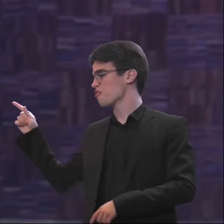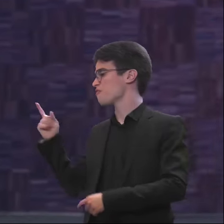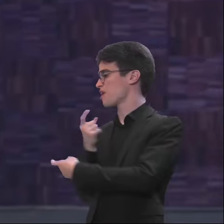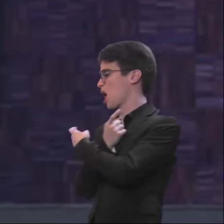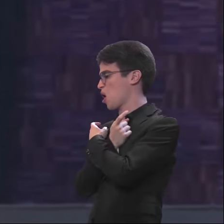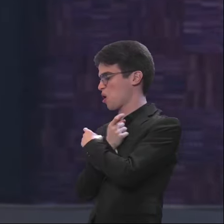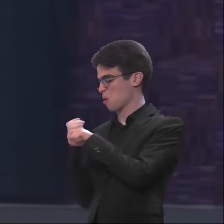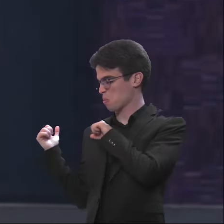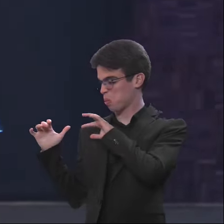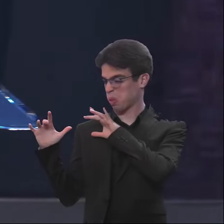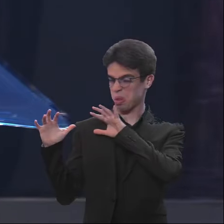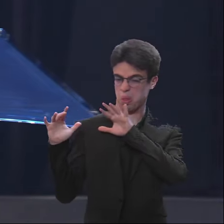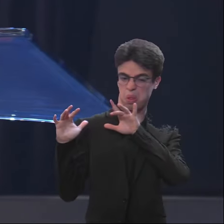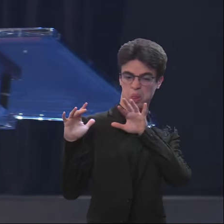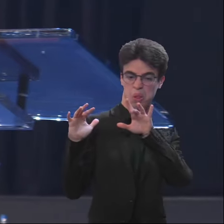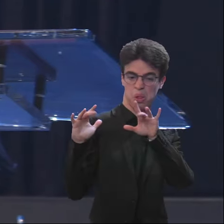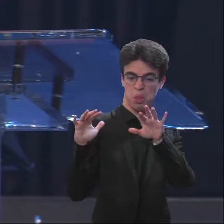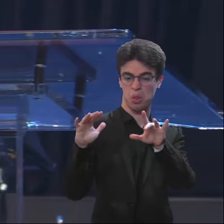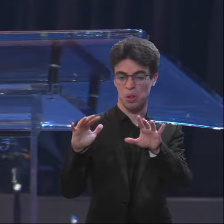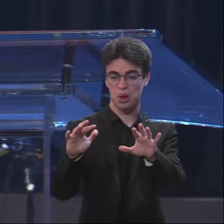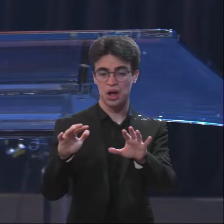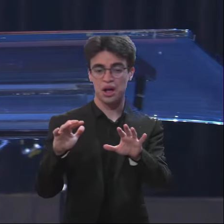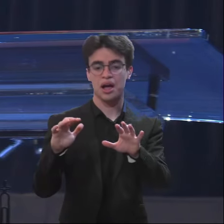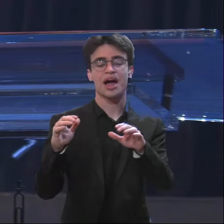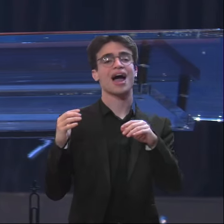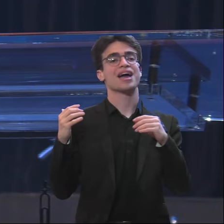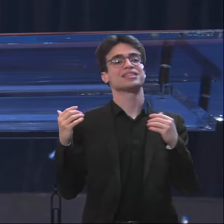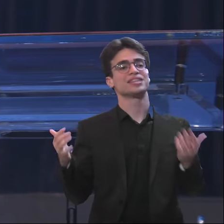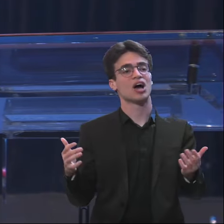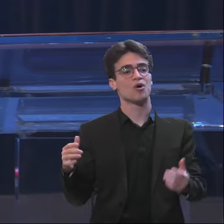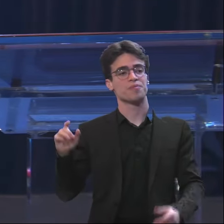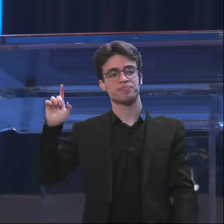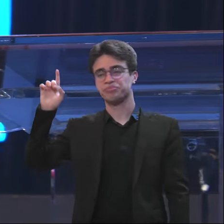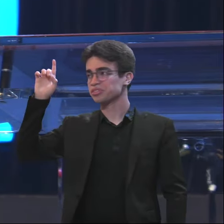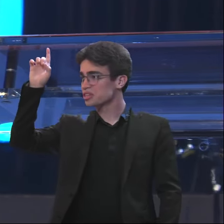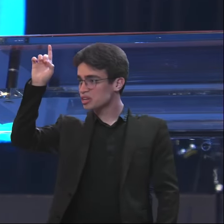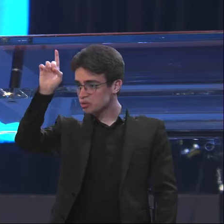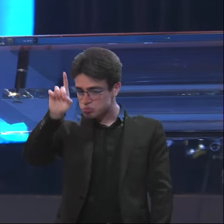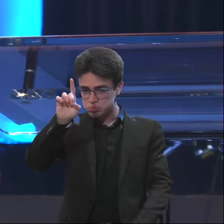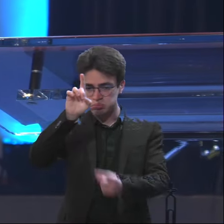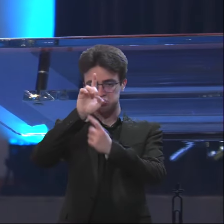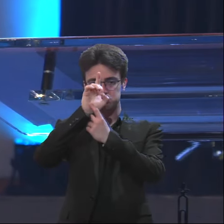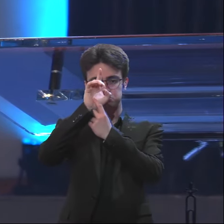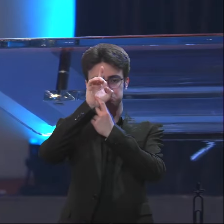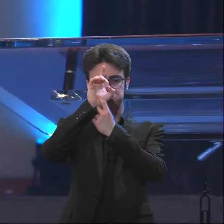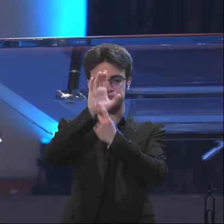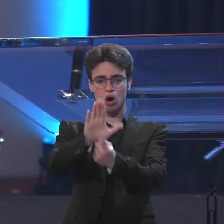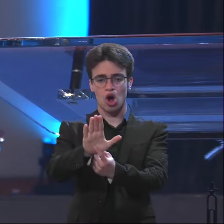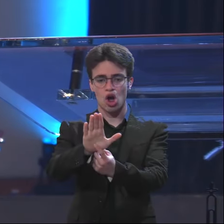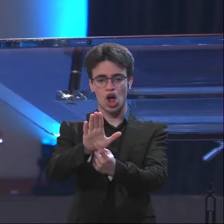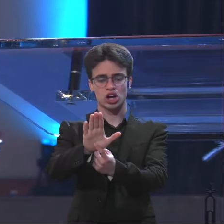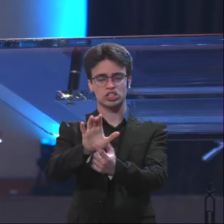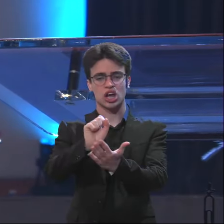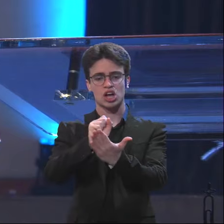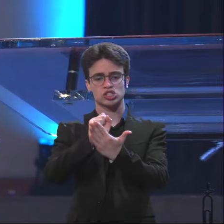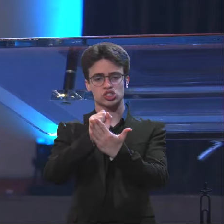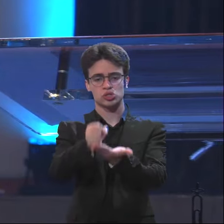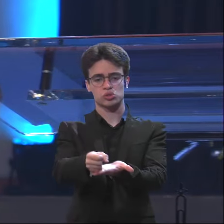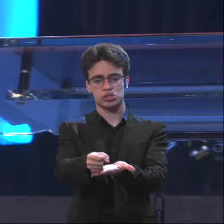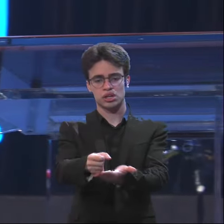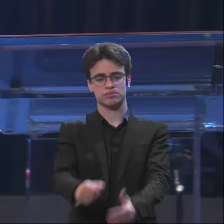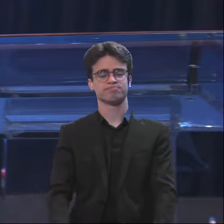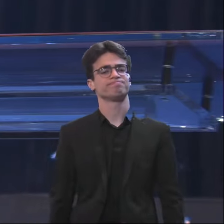onde correr, a Bíblia diz, apareceu o Senhor ao seu povo.